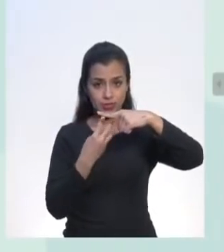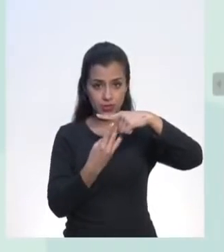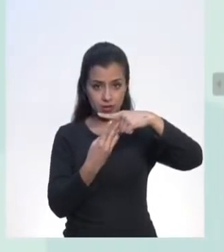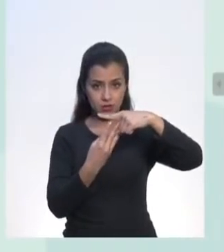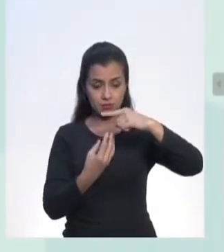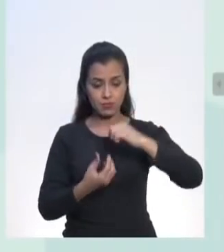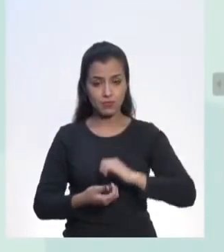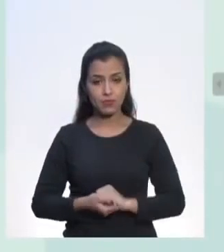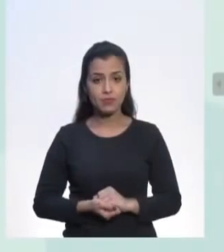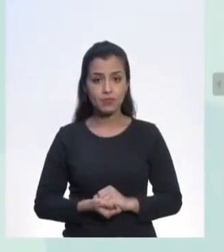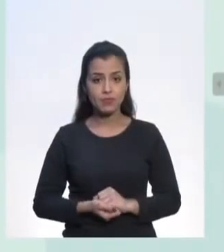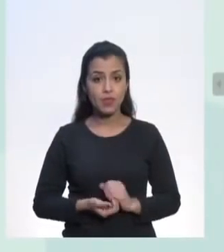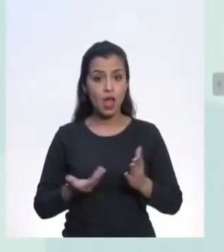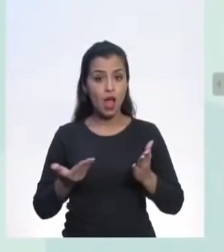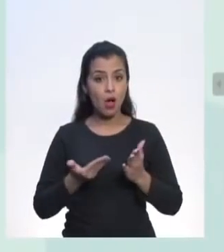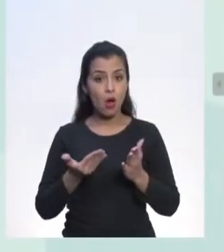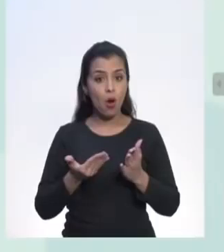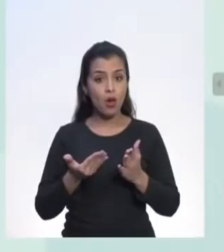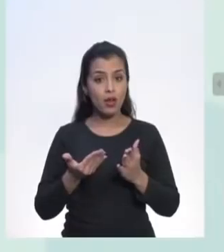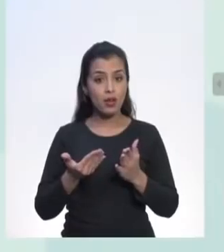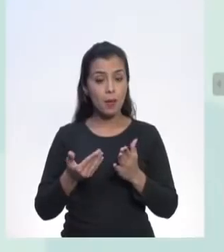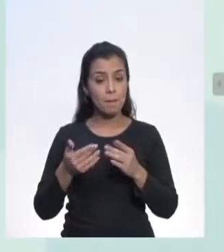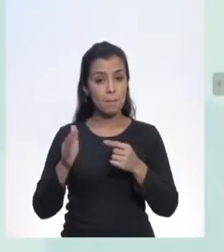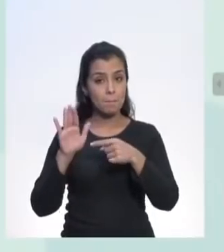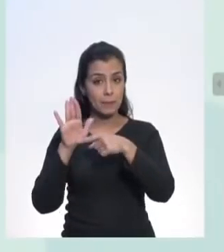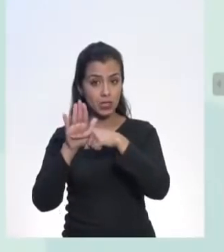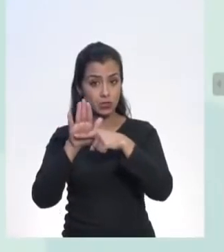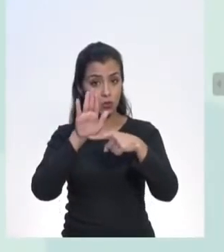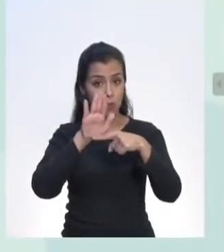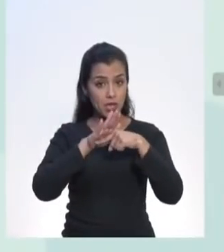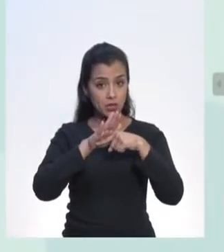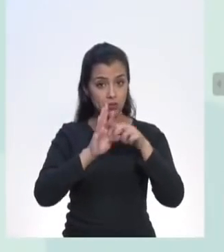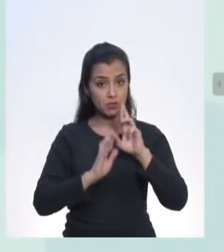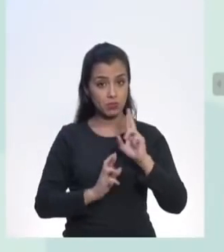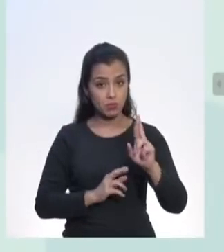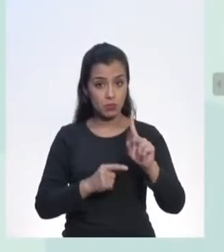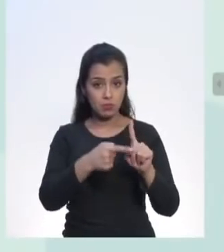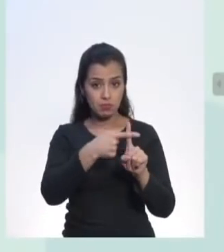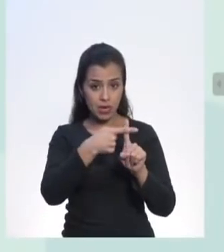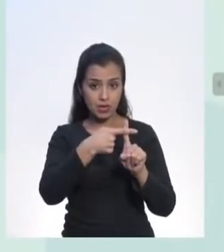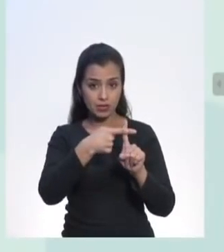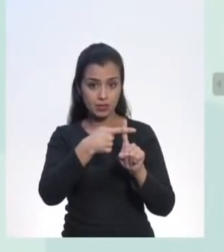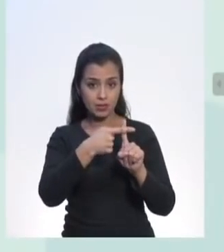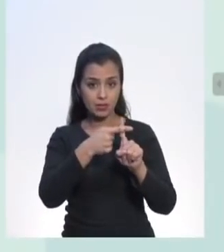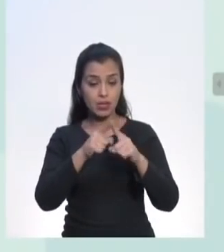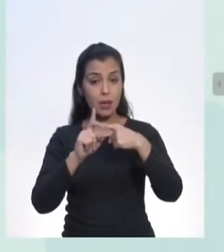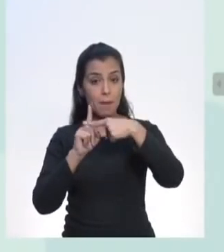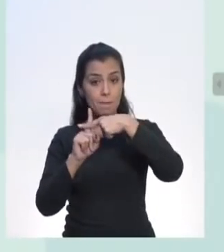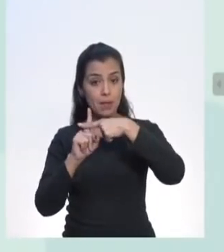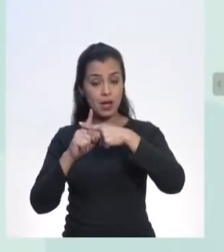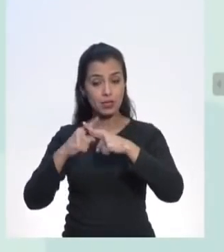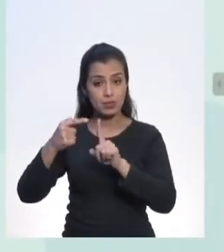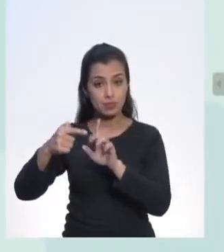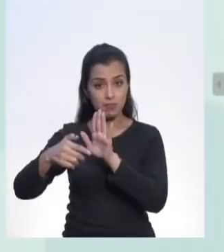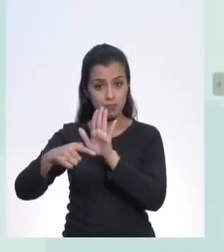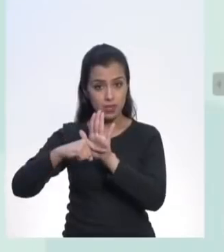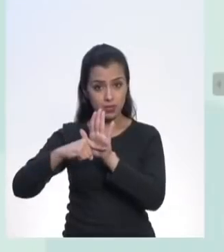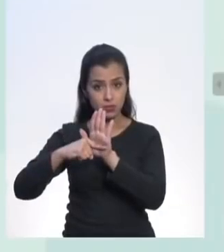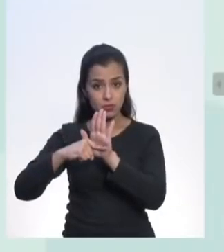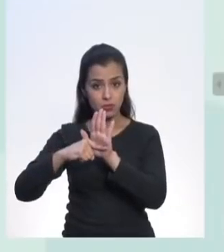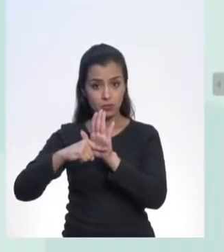Muito bem, joguinho de sinal, menos com menos, mais ou menos. Raiz quadrada